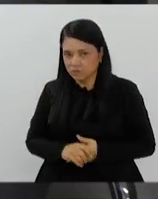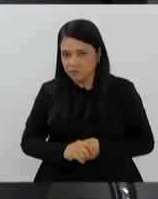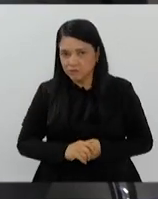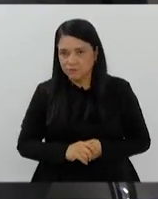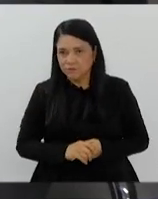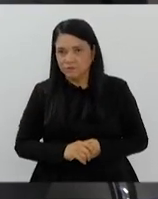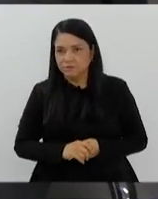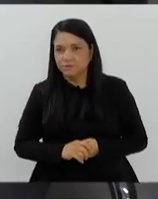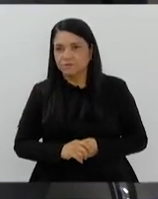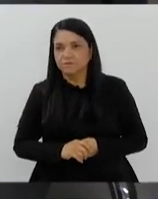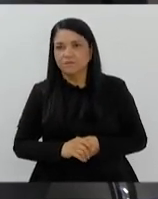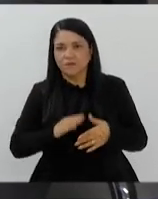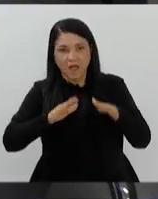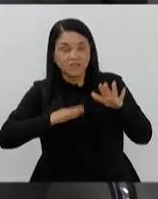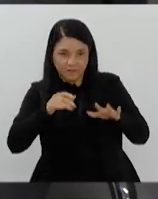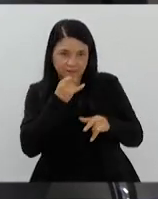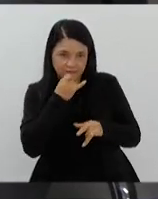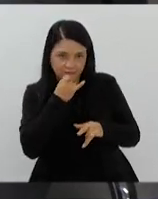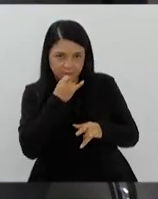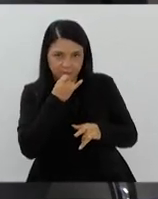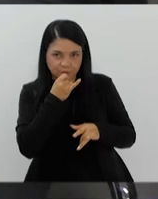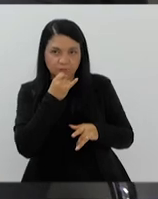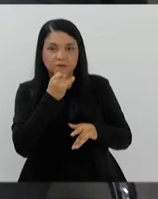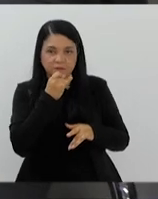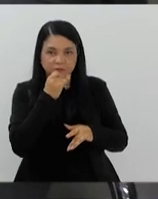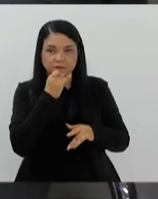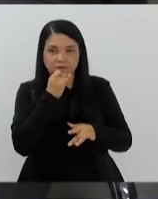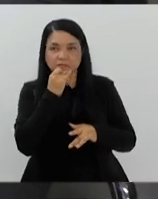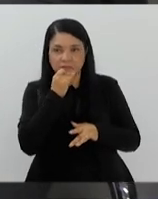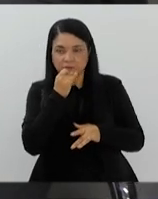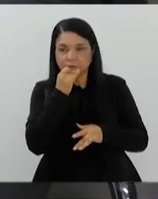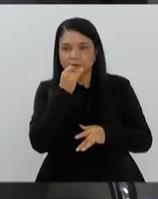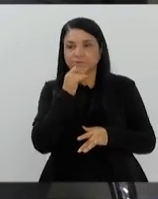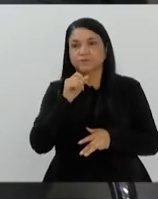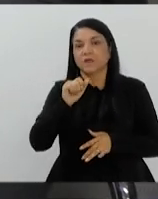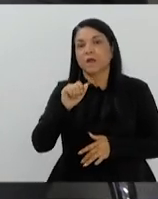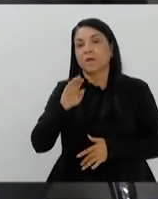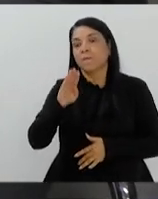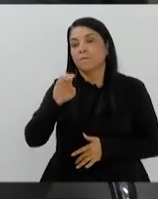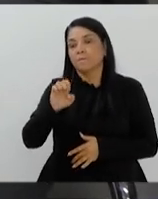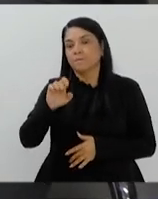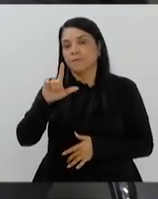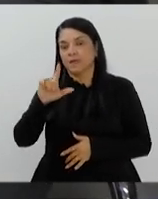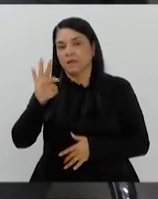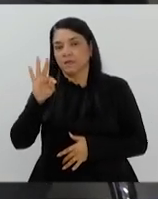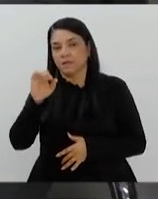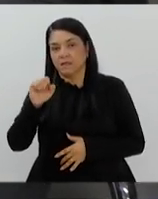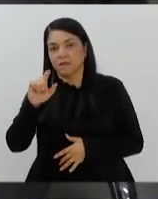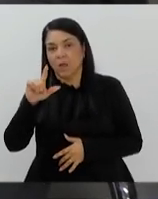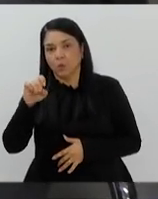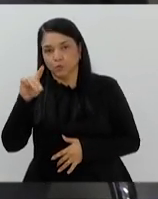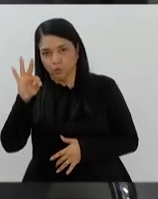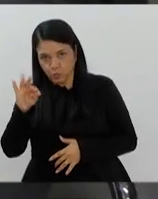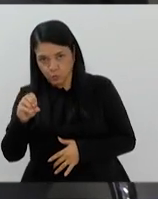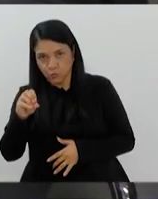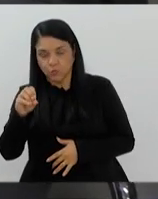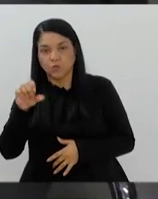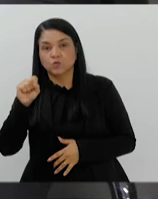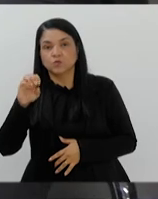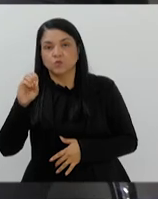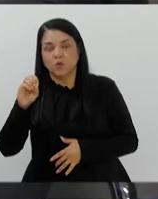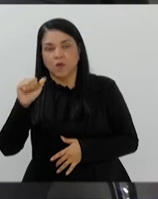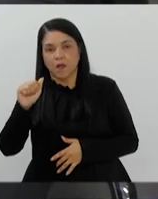não às vezes é por exemplo Senor bertal vamos lá vamos lá o Senor bertal do Soares que veio fazer do Santuário de